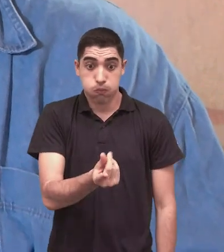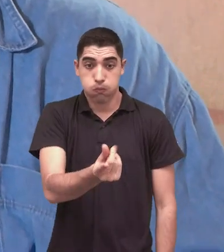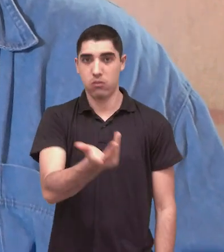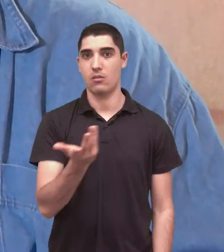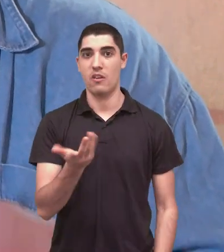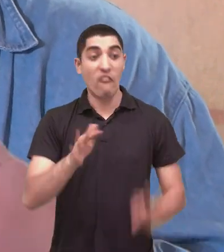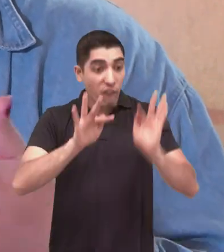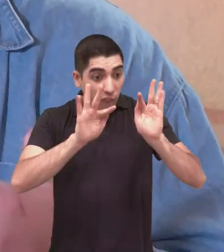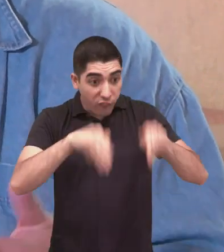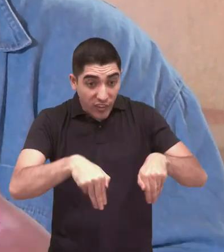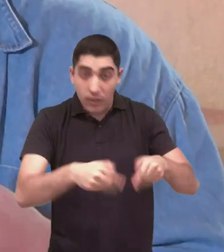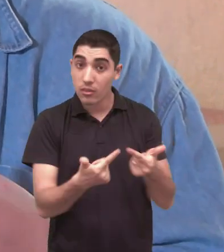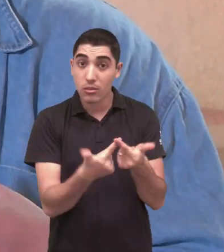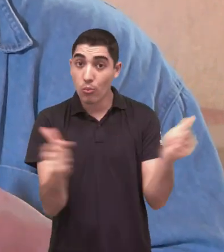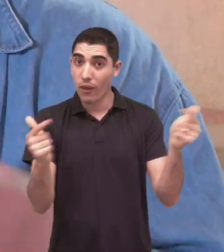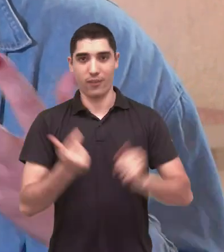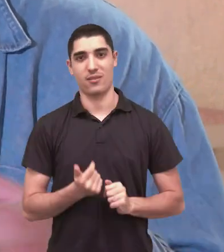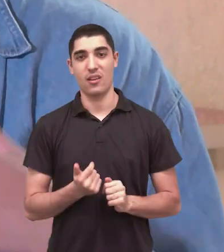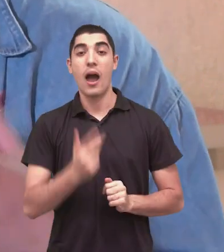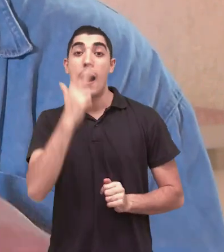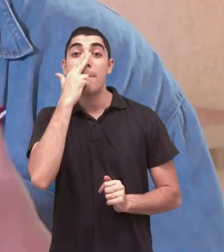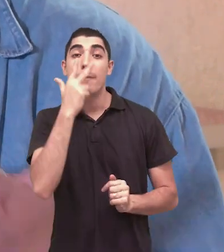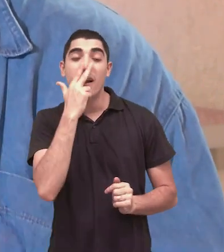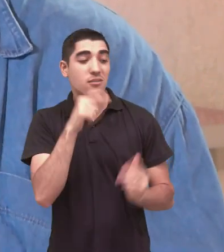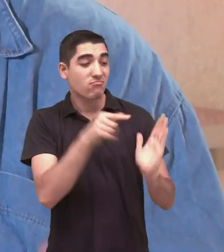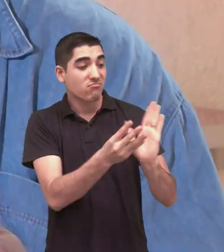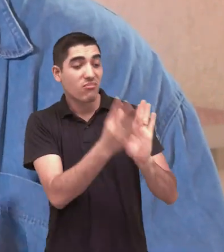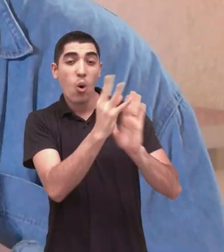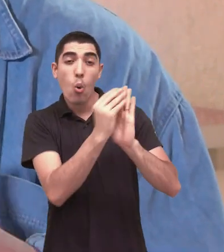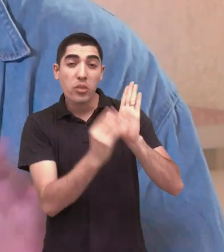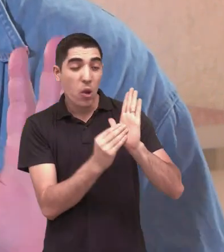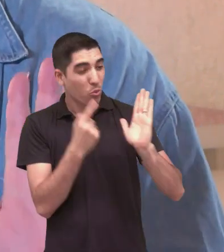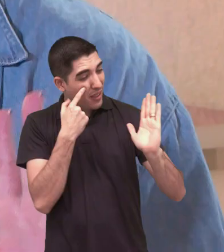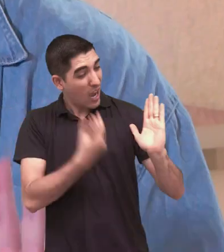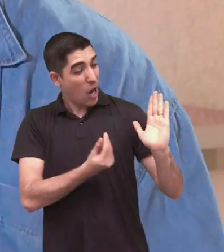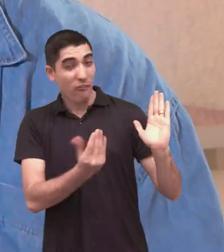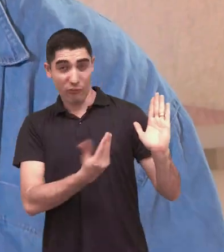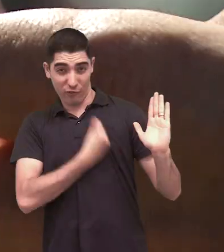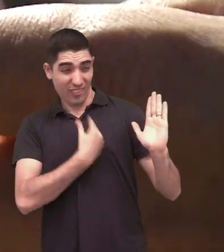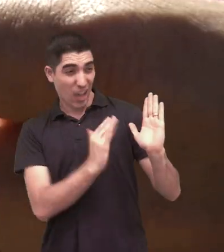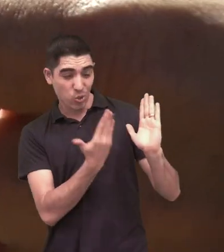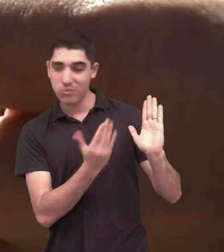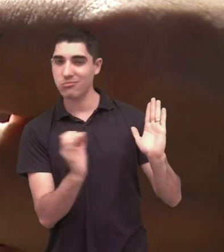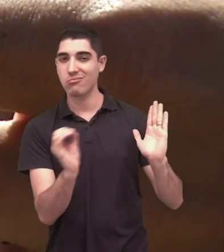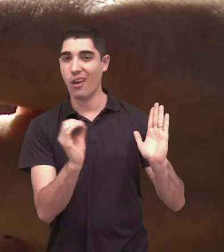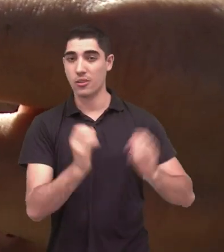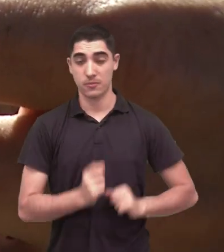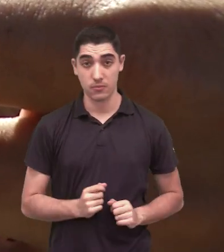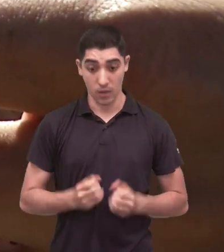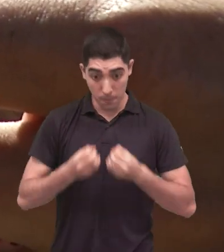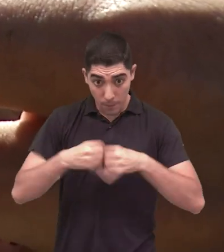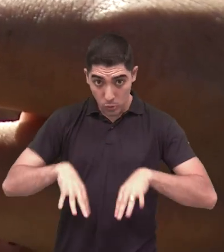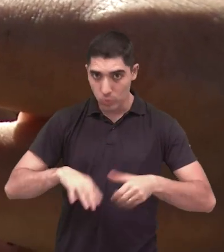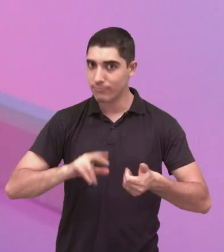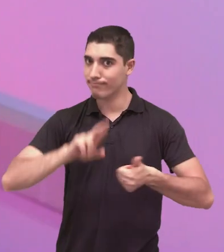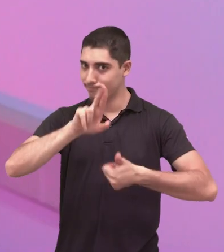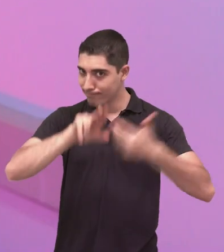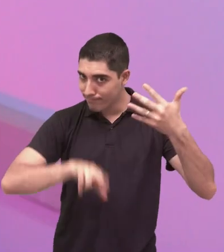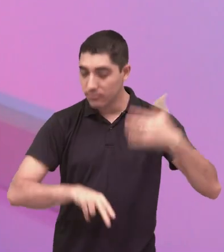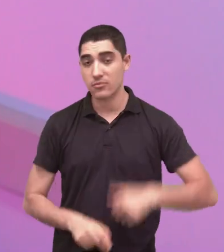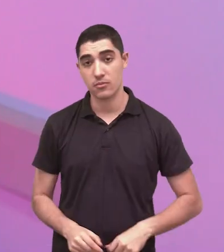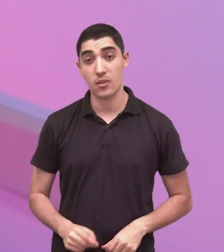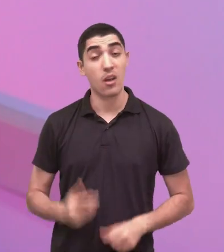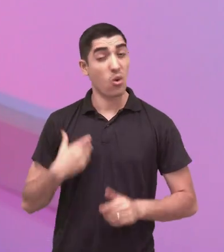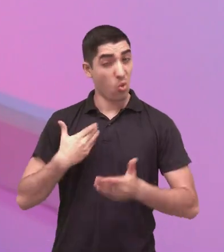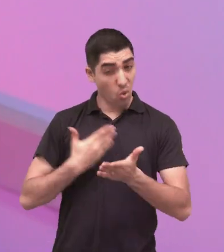viciante, então a gente não tem um conteúdo de qualidade, a gente só deixa rolar. Os danos são vários. E isso